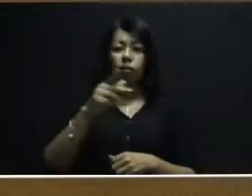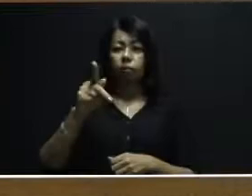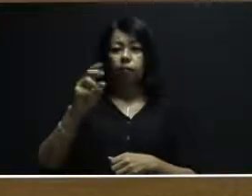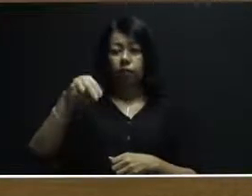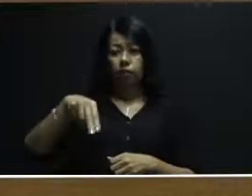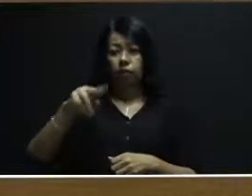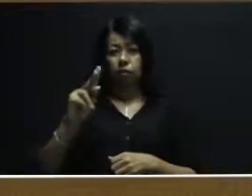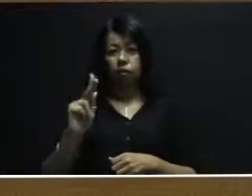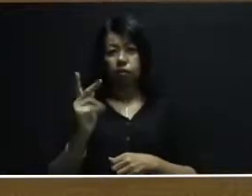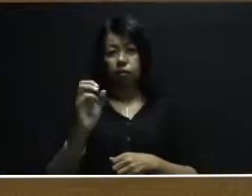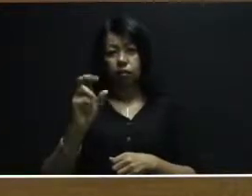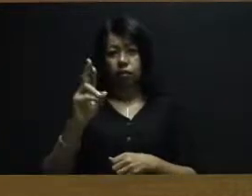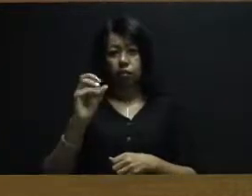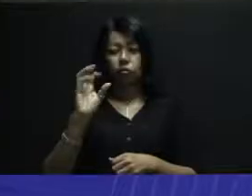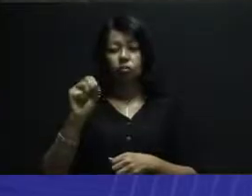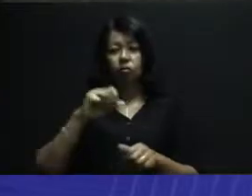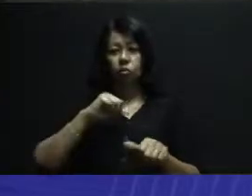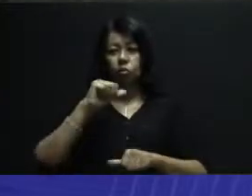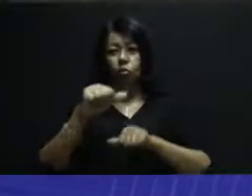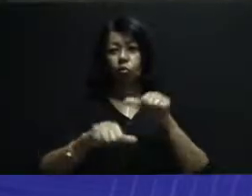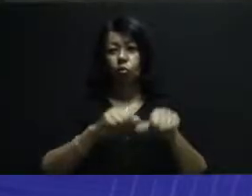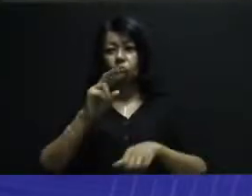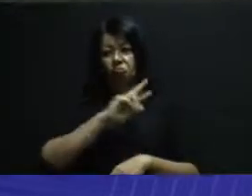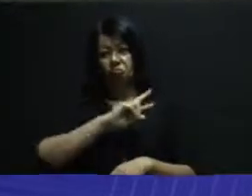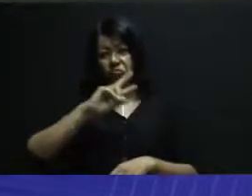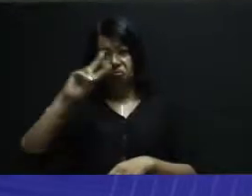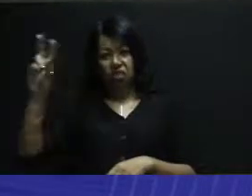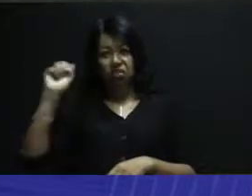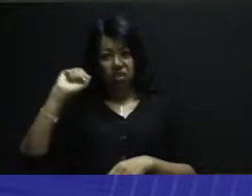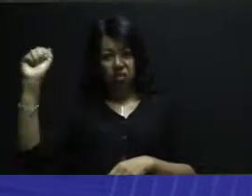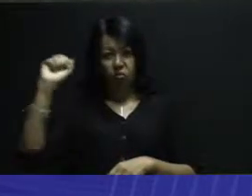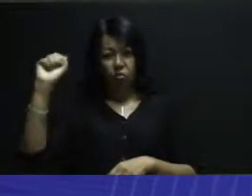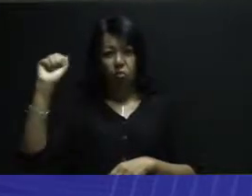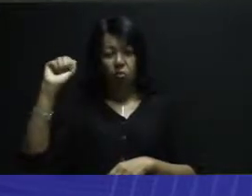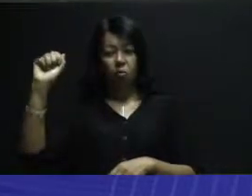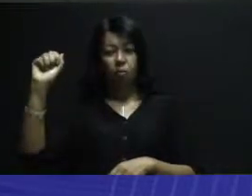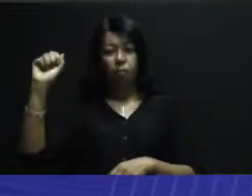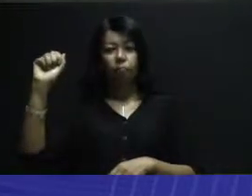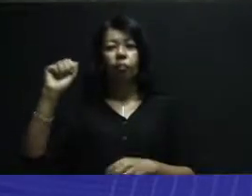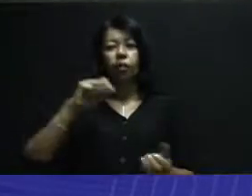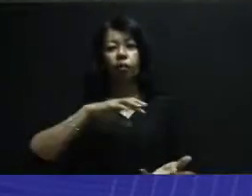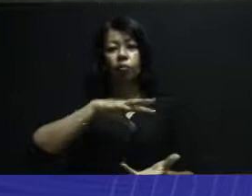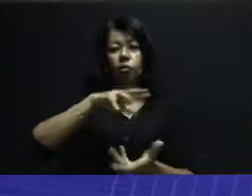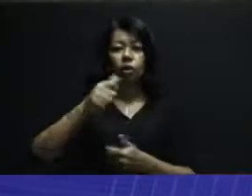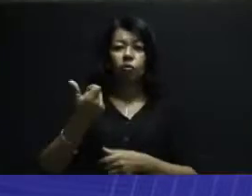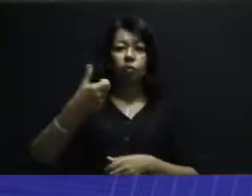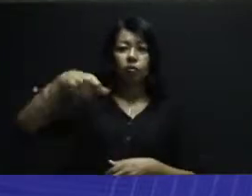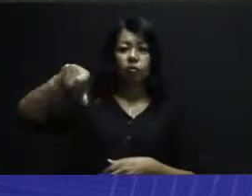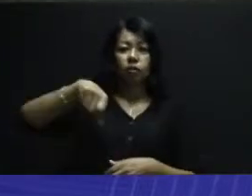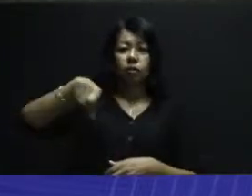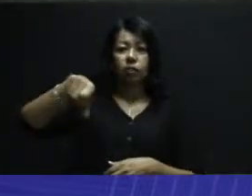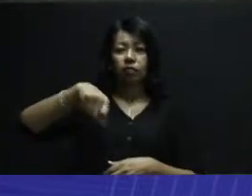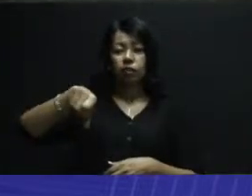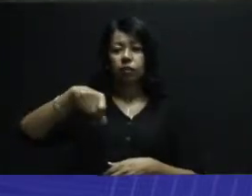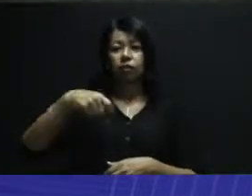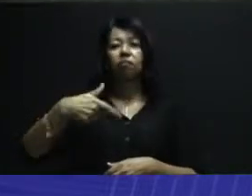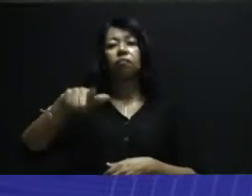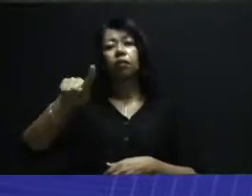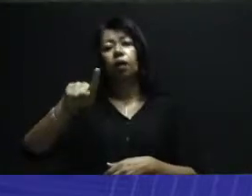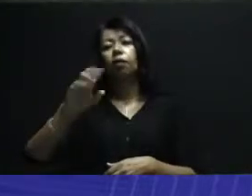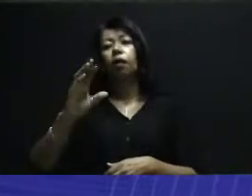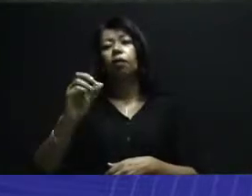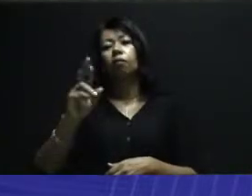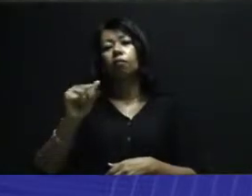tornou um esportista vencedor, sendo campeão mundial militar em 1999, na Croácia,